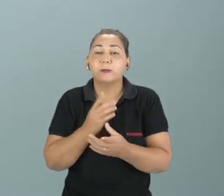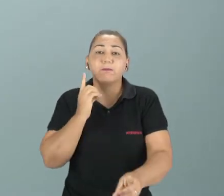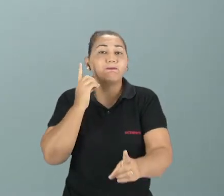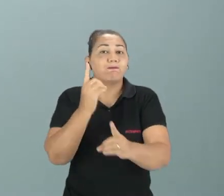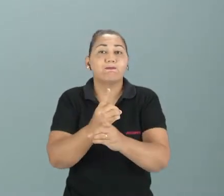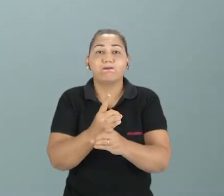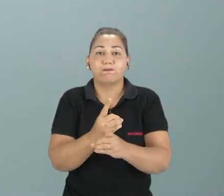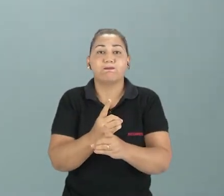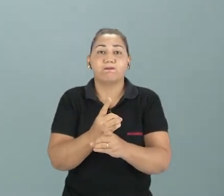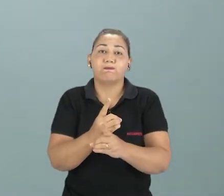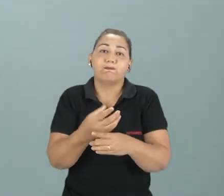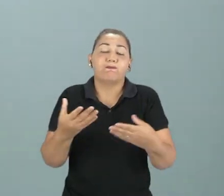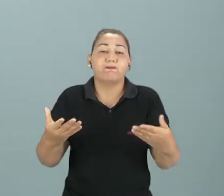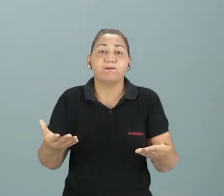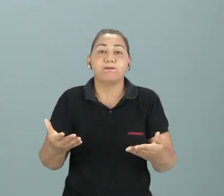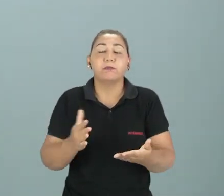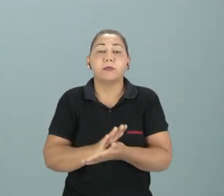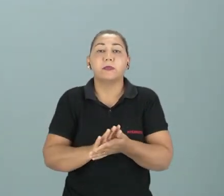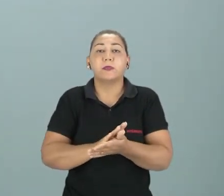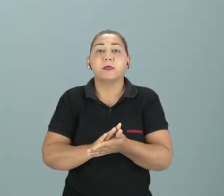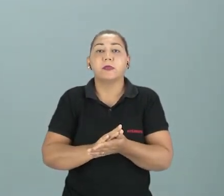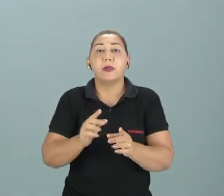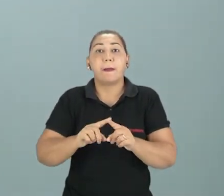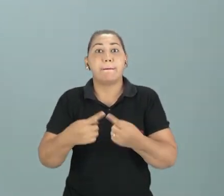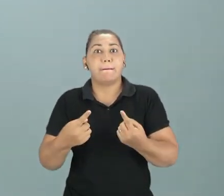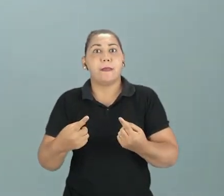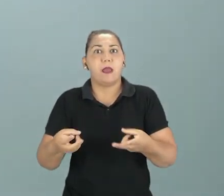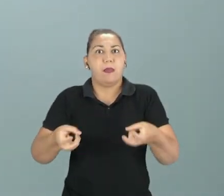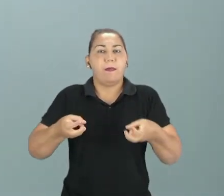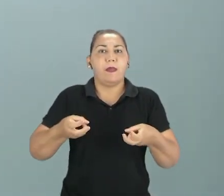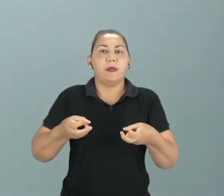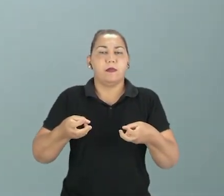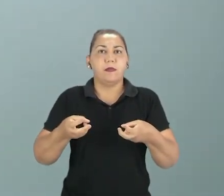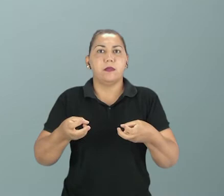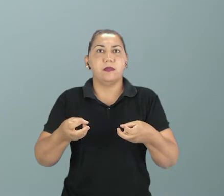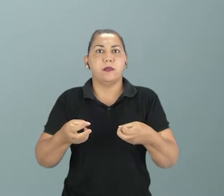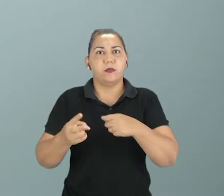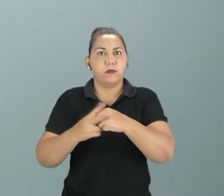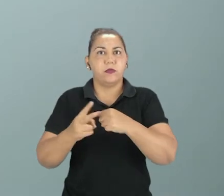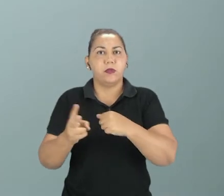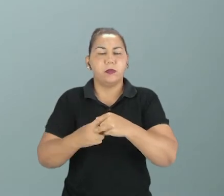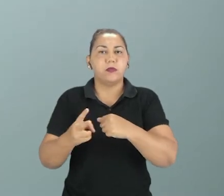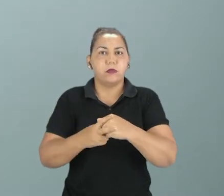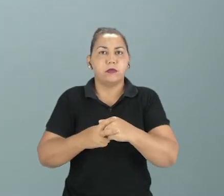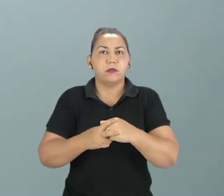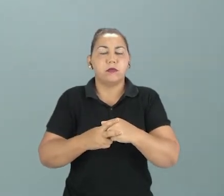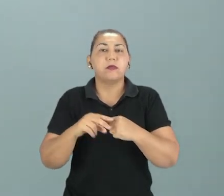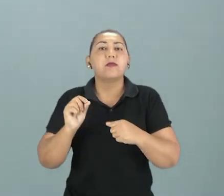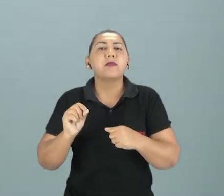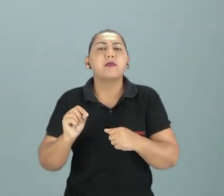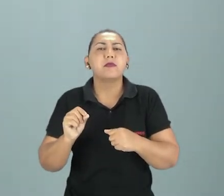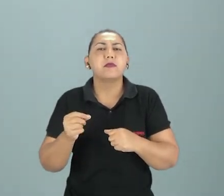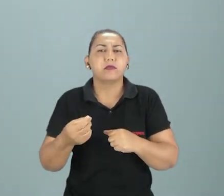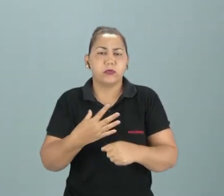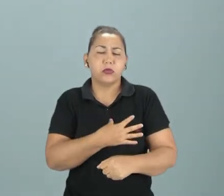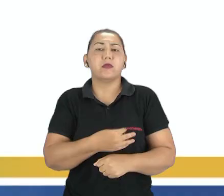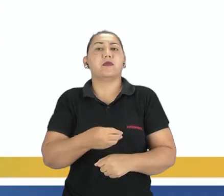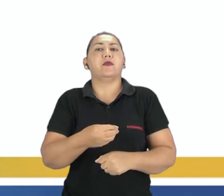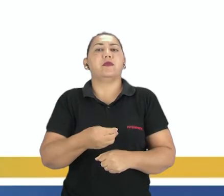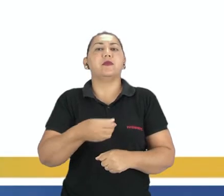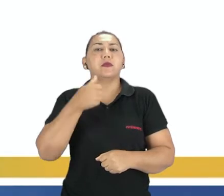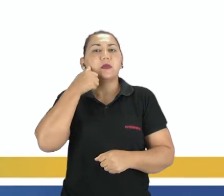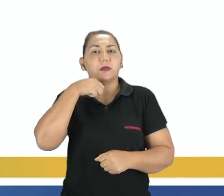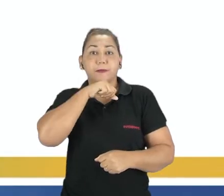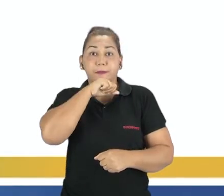o contexto, iremos perceber que eles estão se referindo aos filhos da mãe. Observe mais uma definição.